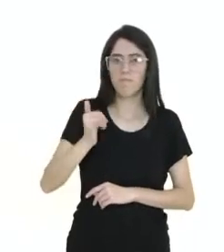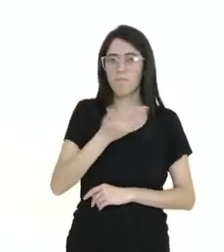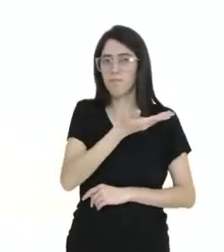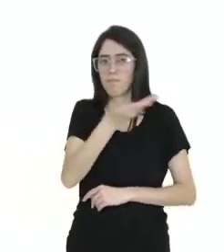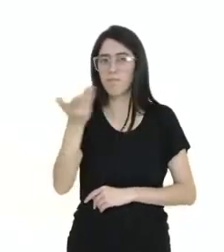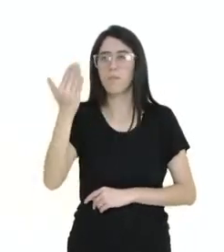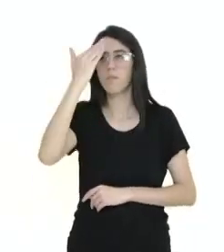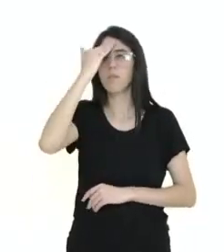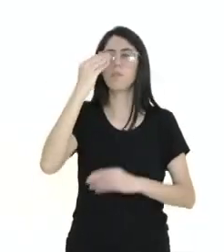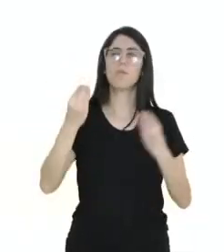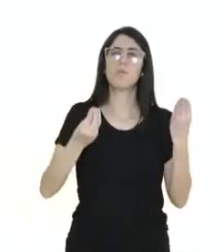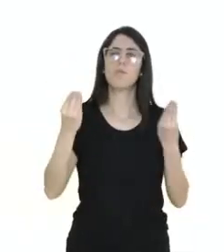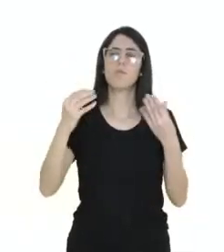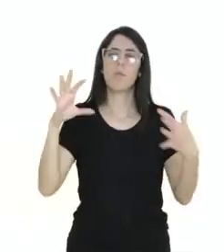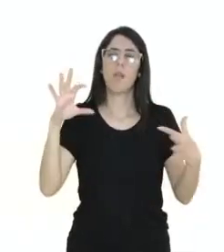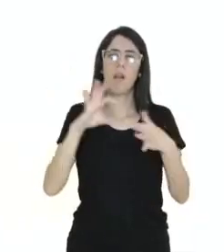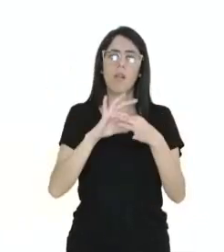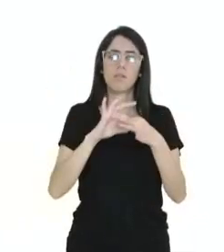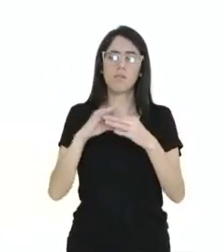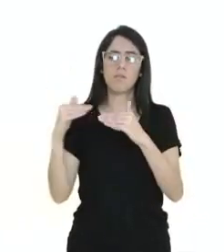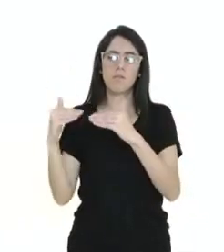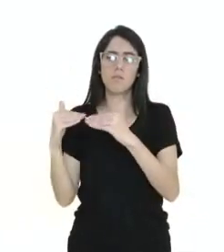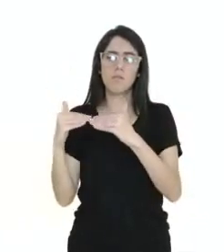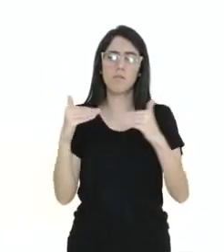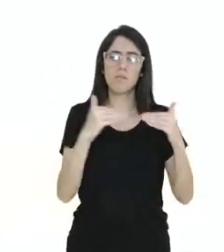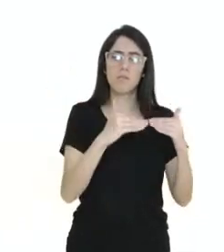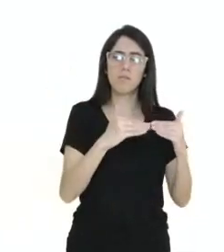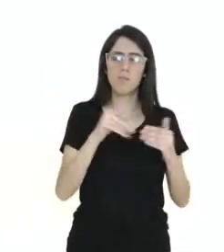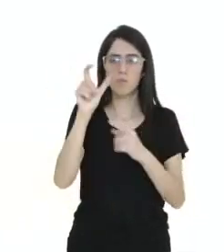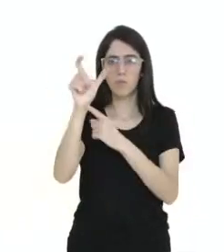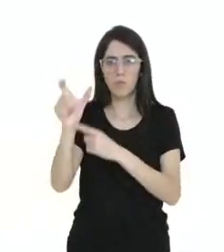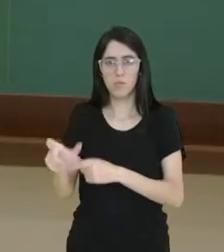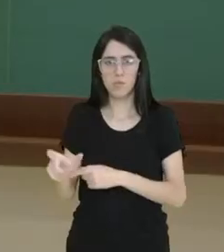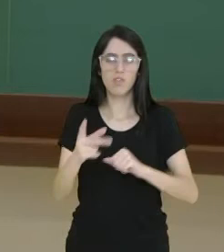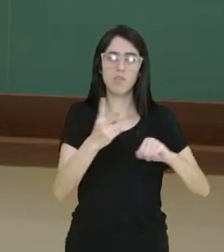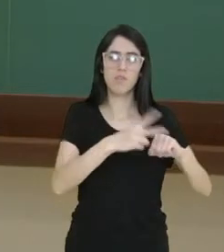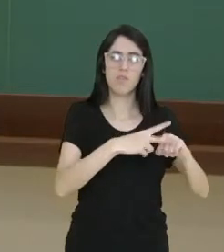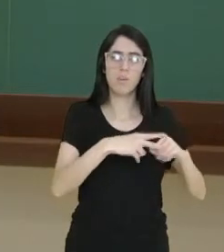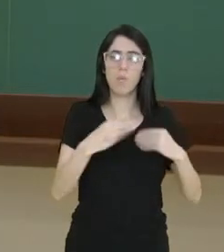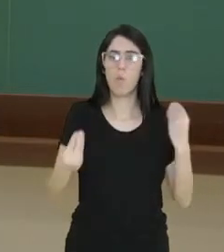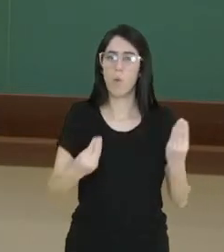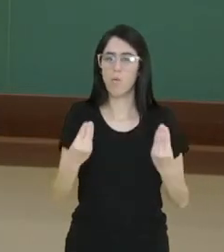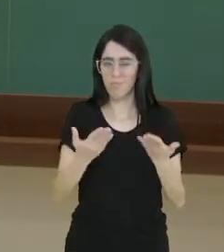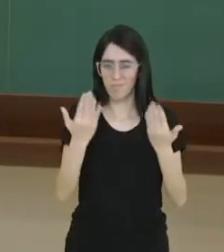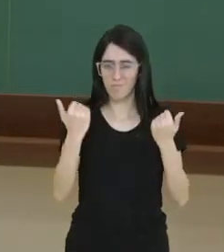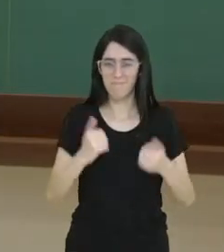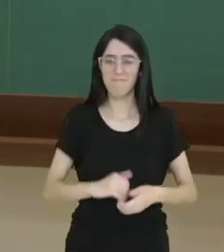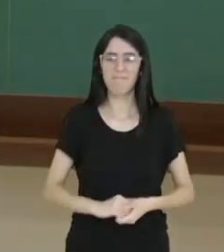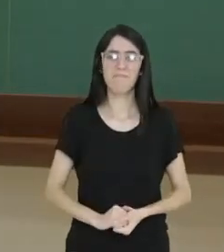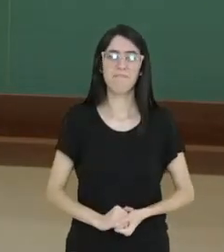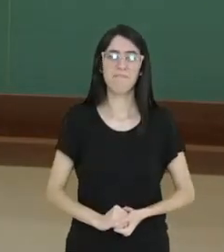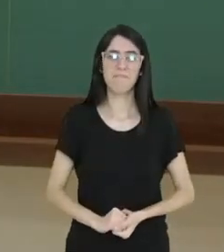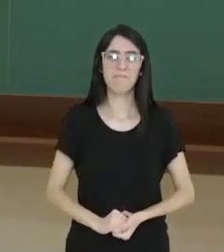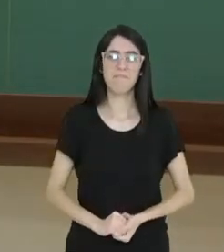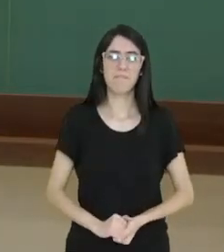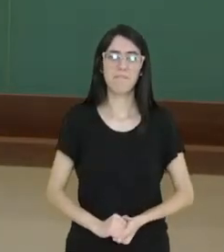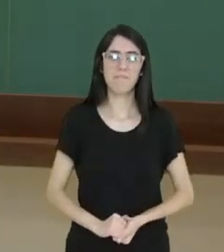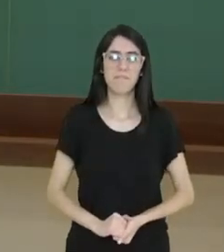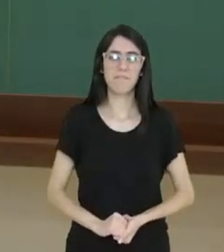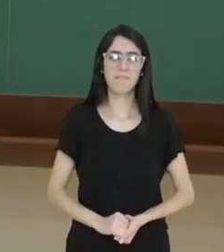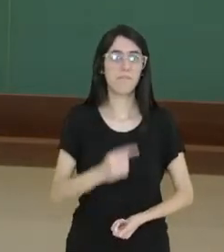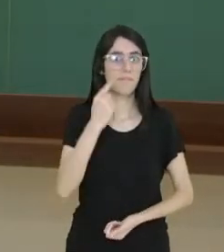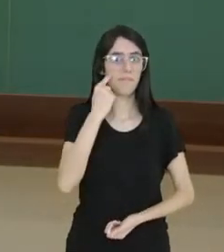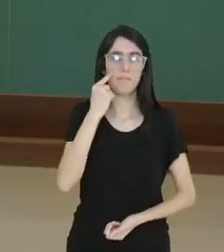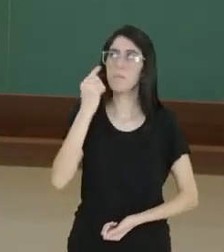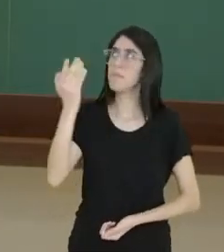compreender essa relação de concordância entre o sujeito e o verbo. Vamos lá? Então acompanhe aqui